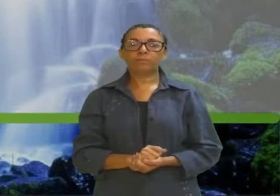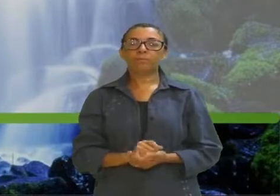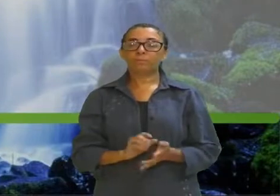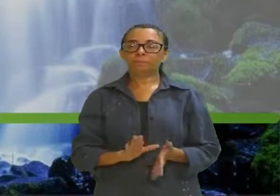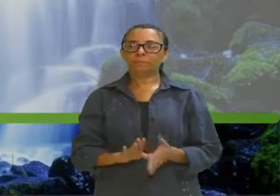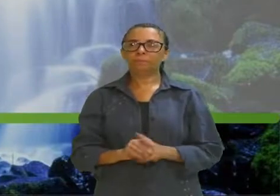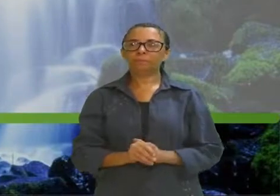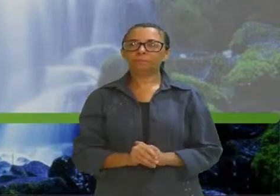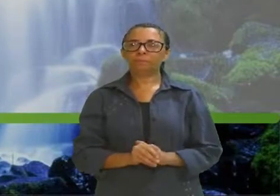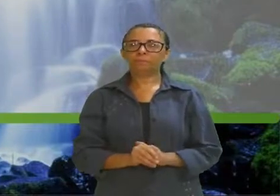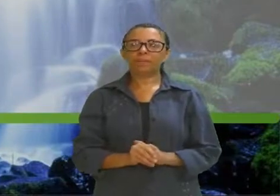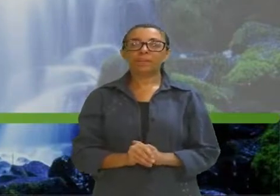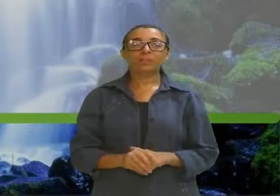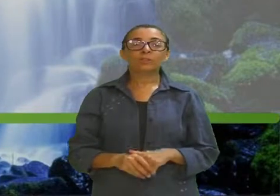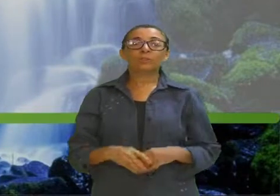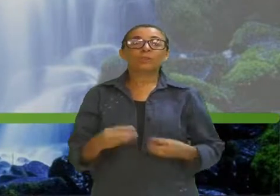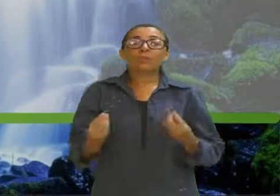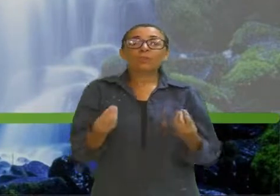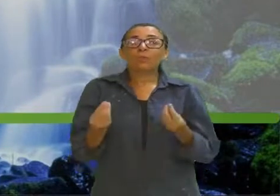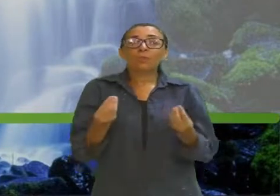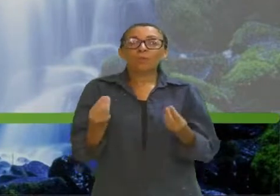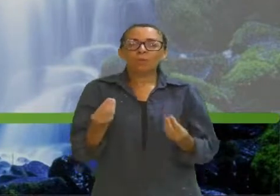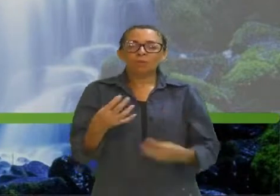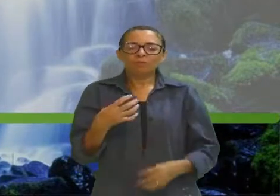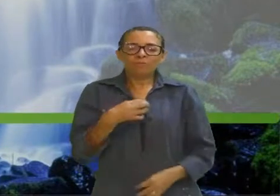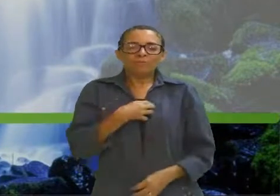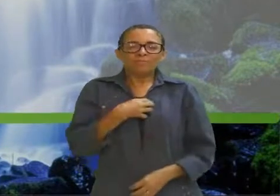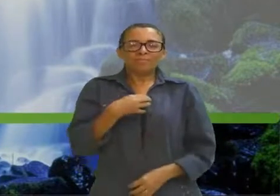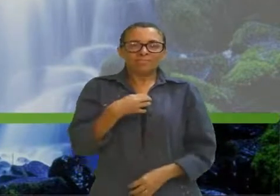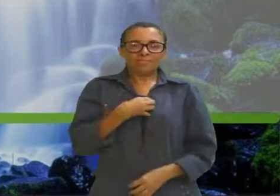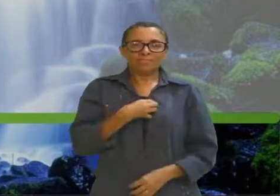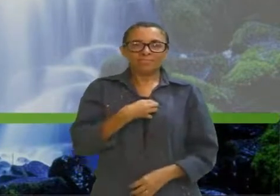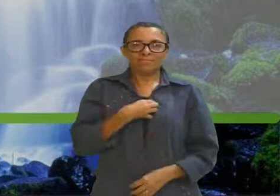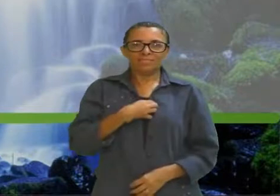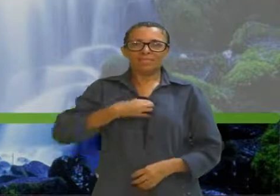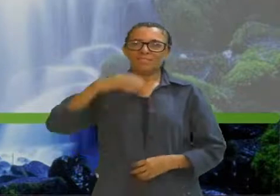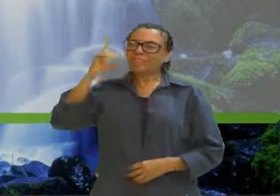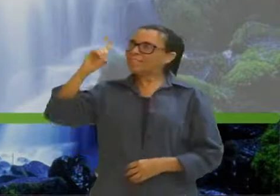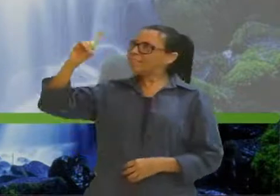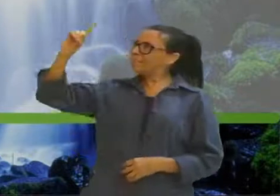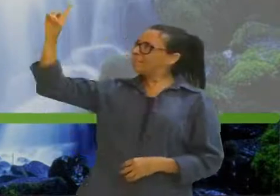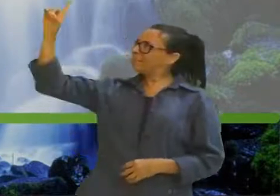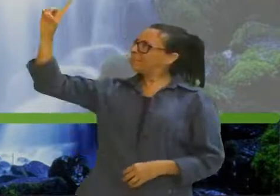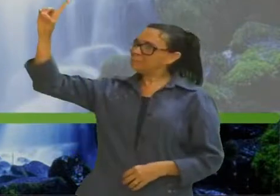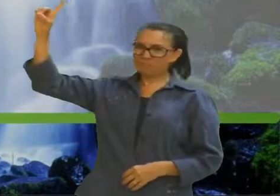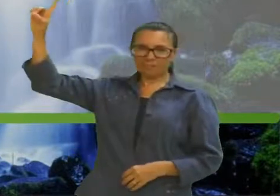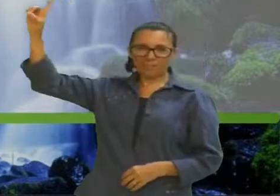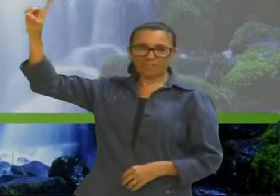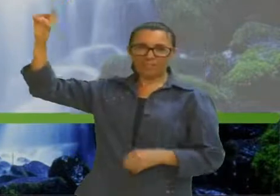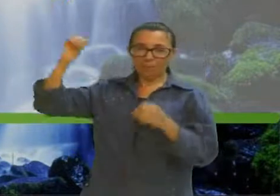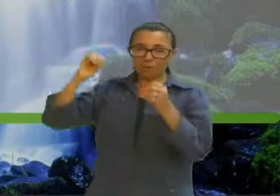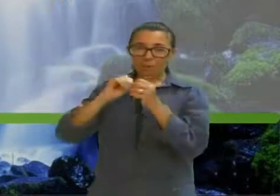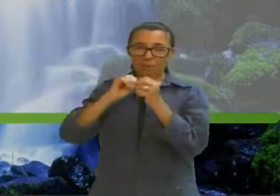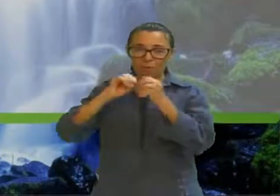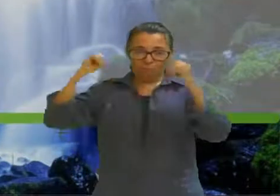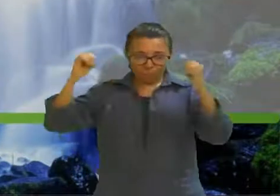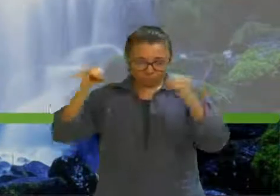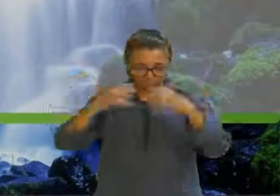Deus agindo em você e através de você, é